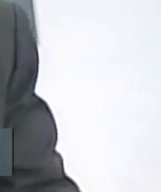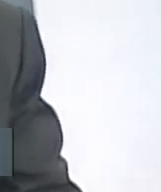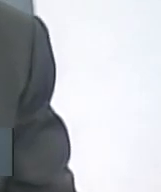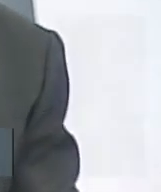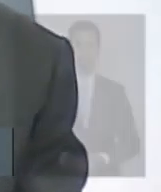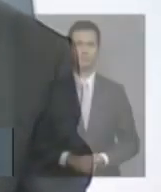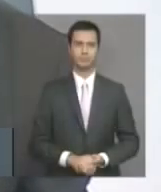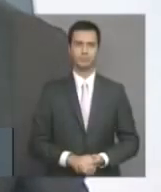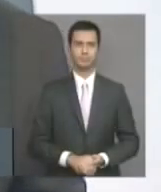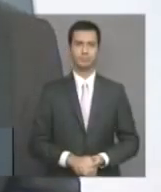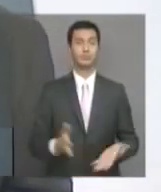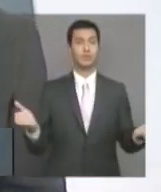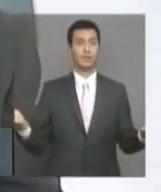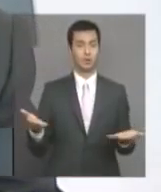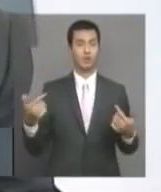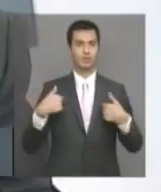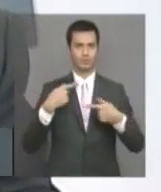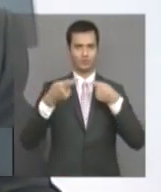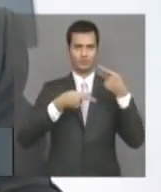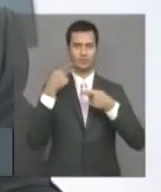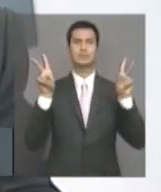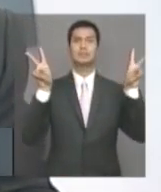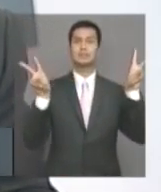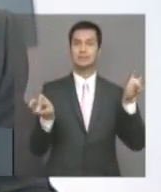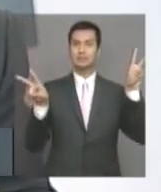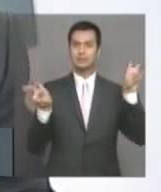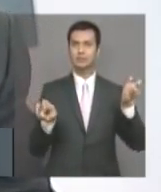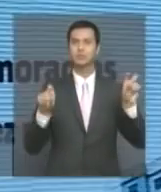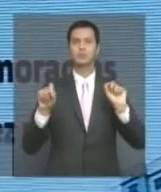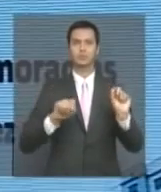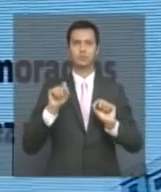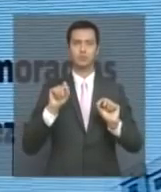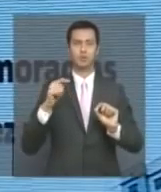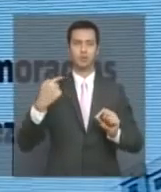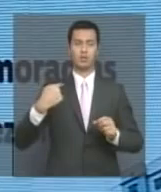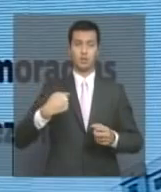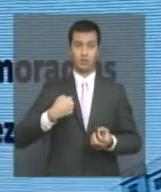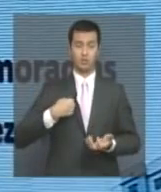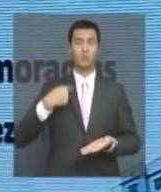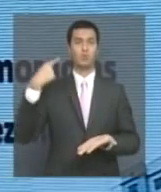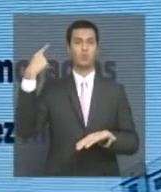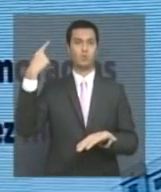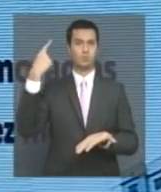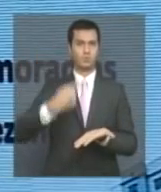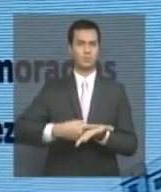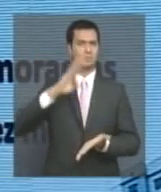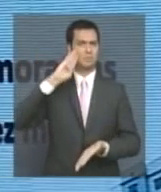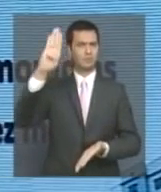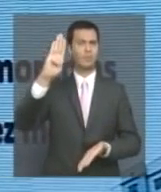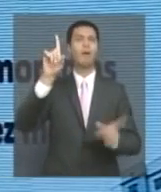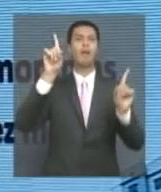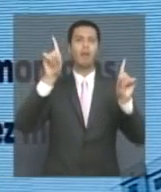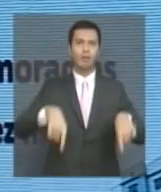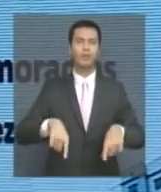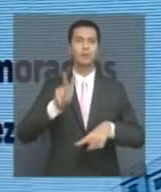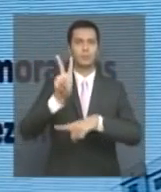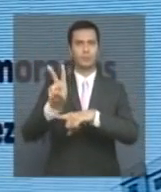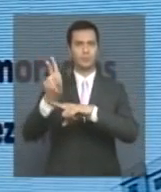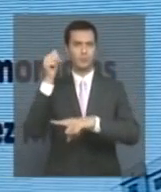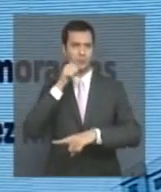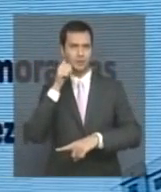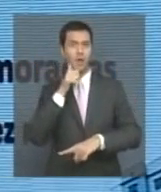Faço agora uma citação. Meu compromisso supremo é honrar as mulheres, proteger os